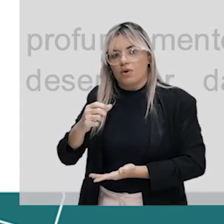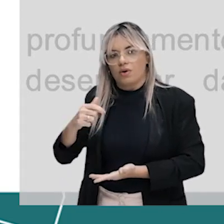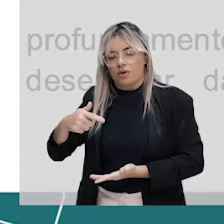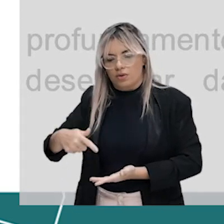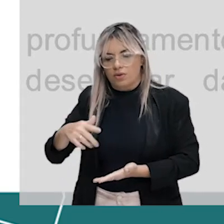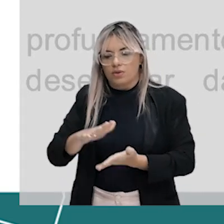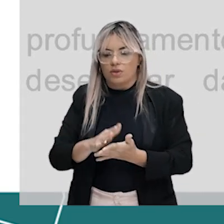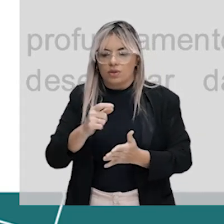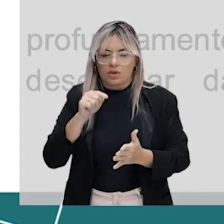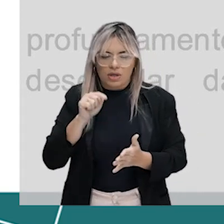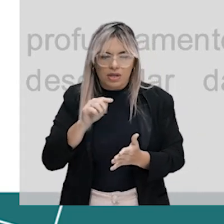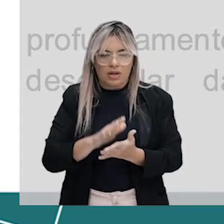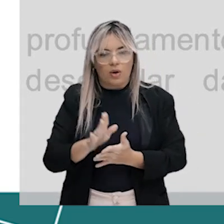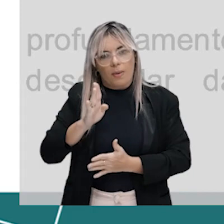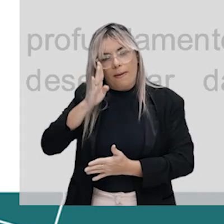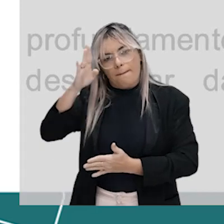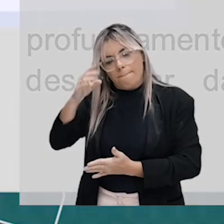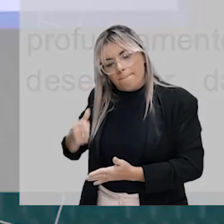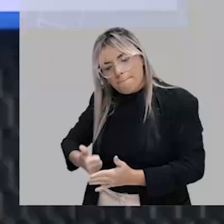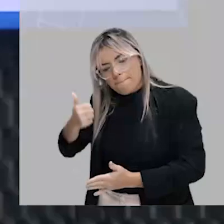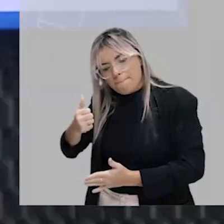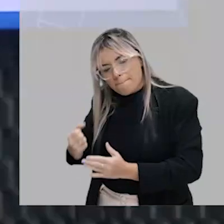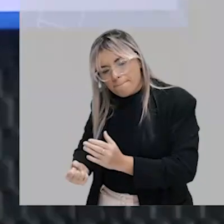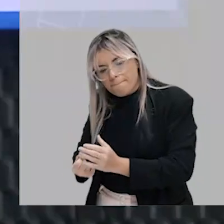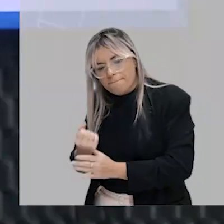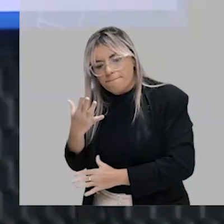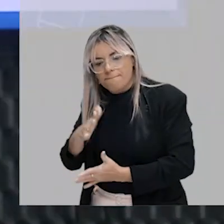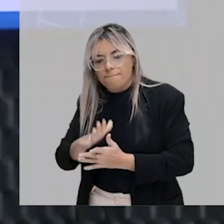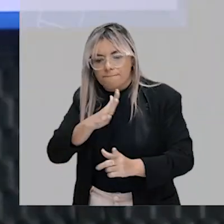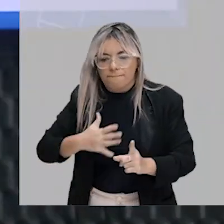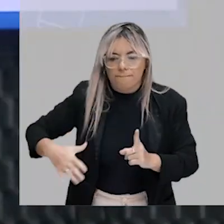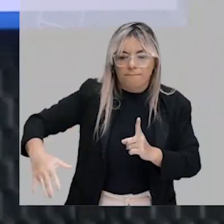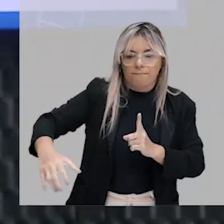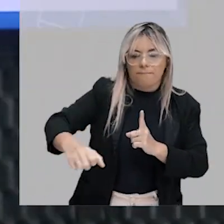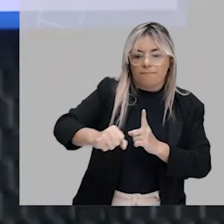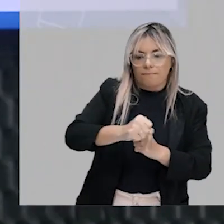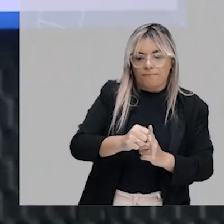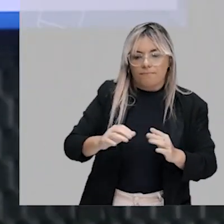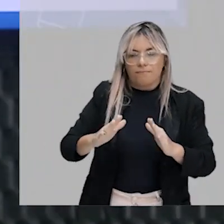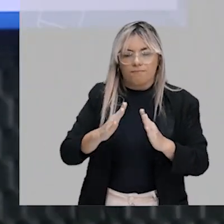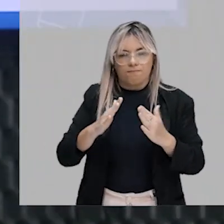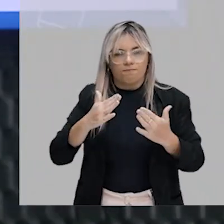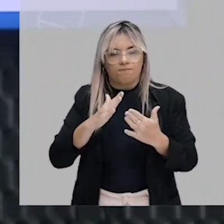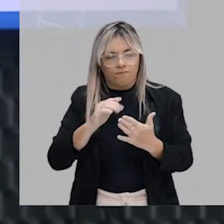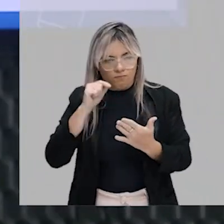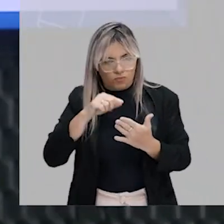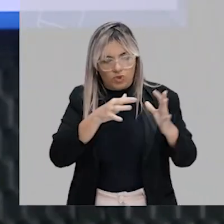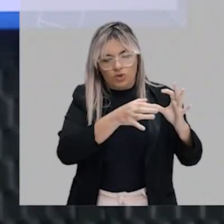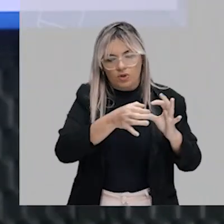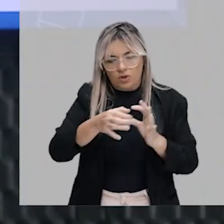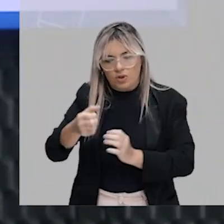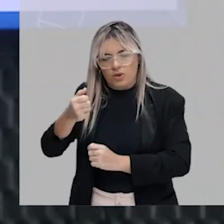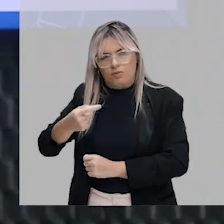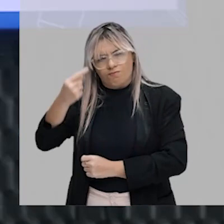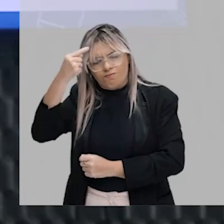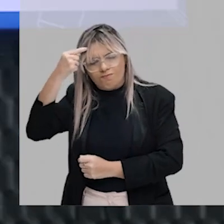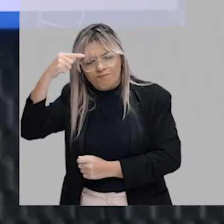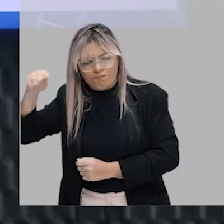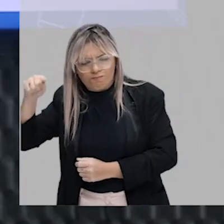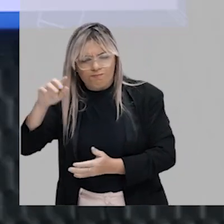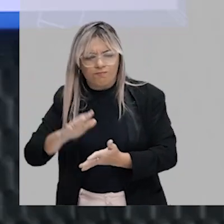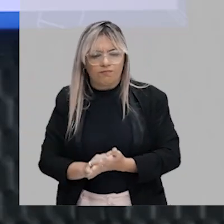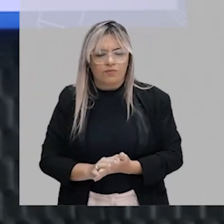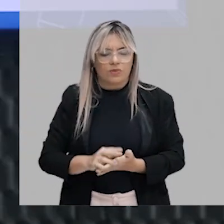fundadores, um dos precursores da sociologia e também criador de uma corrente do pensamento chamada de